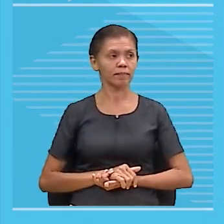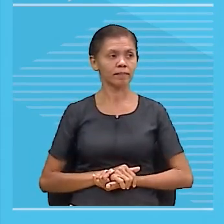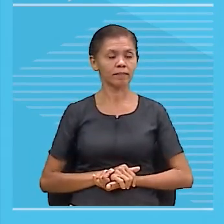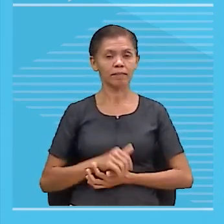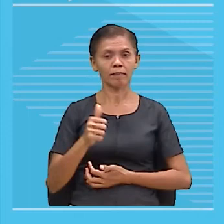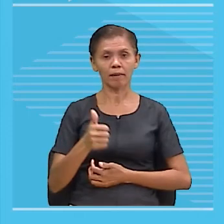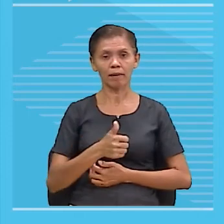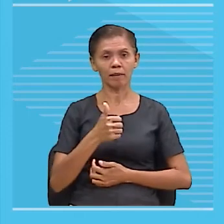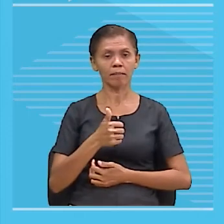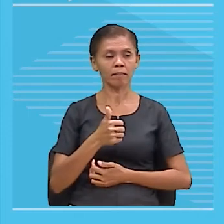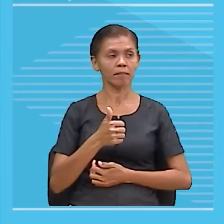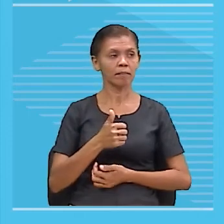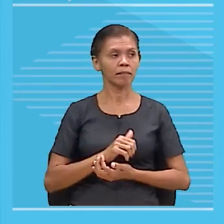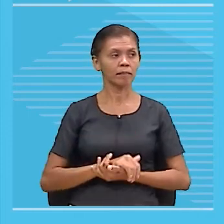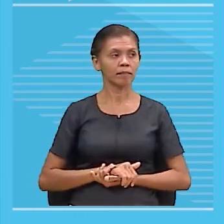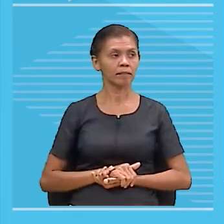A primeira parte